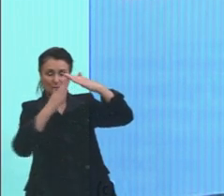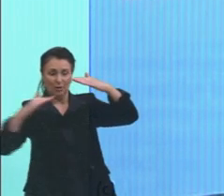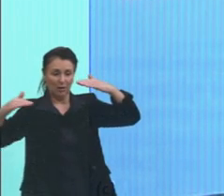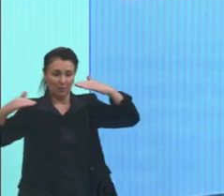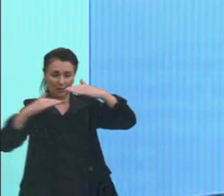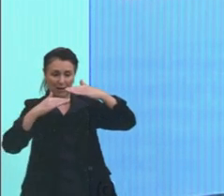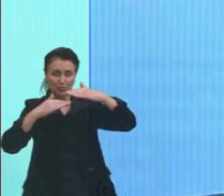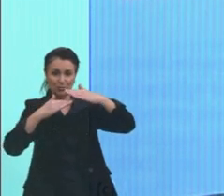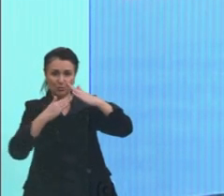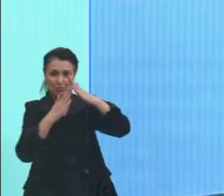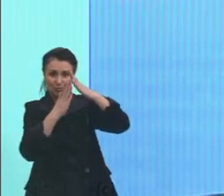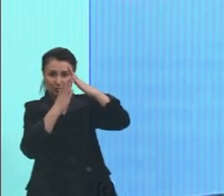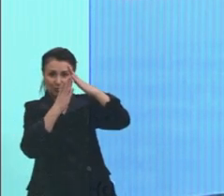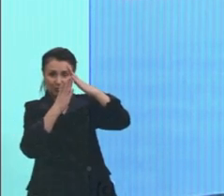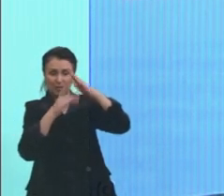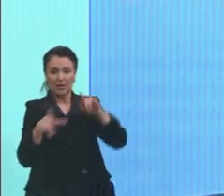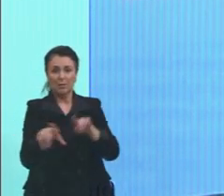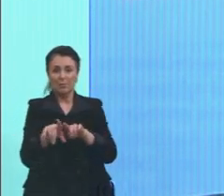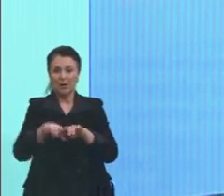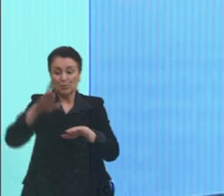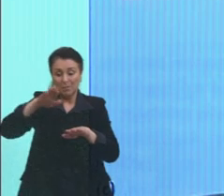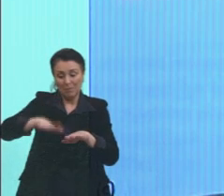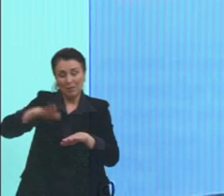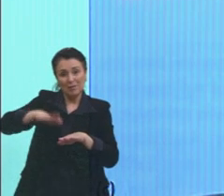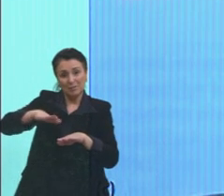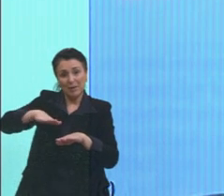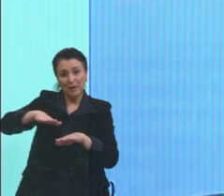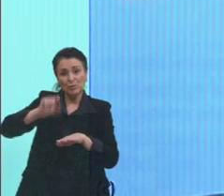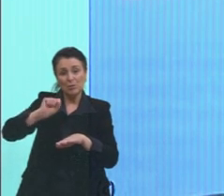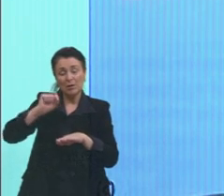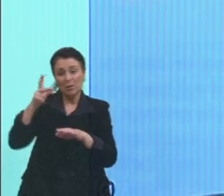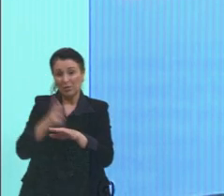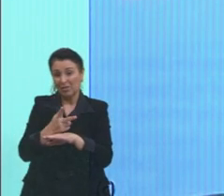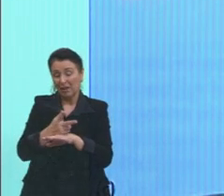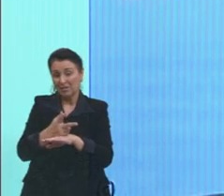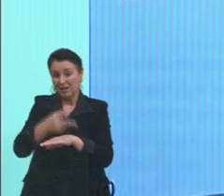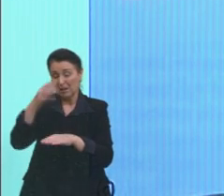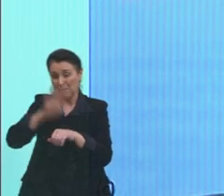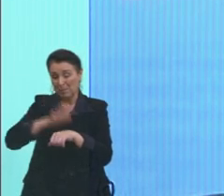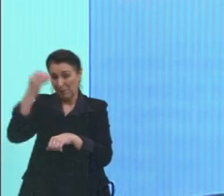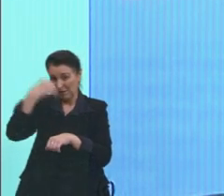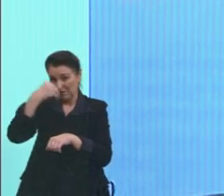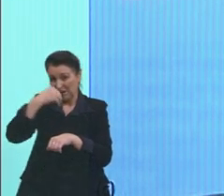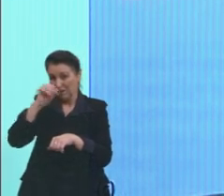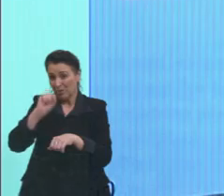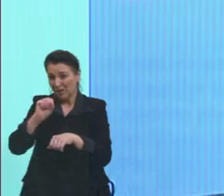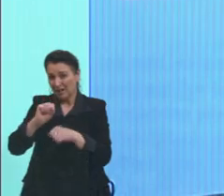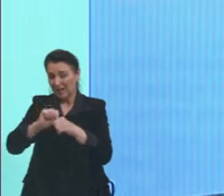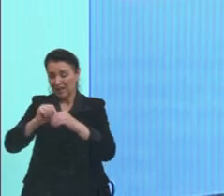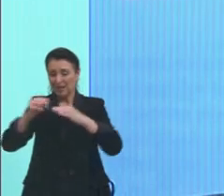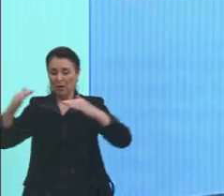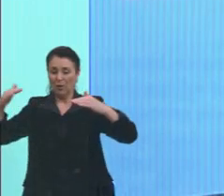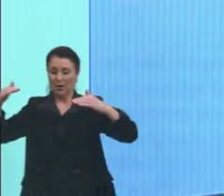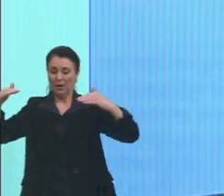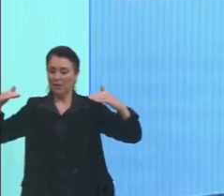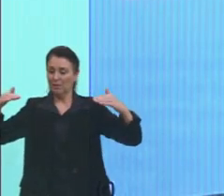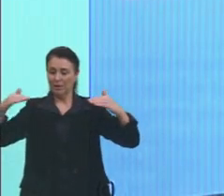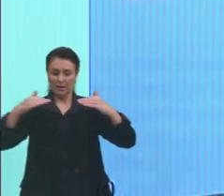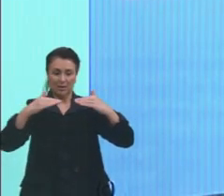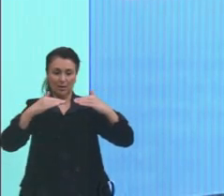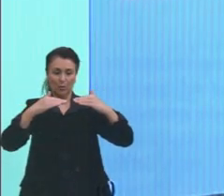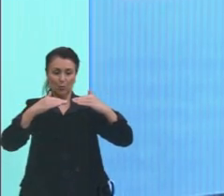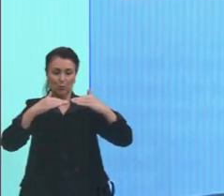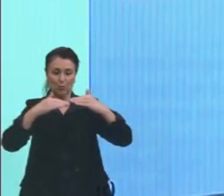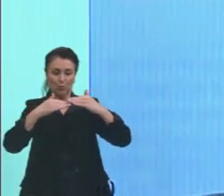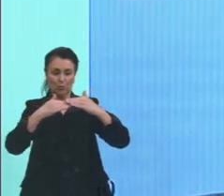essa deformação já o carro mais baixo um pouco mais fraquinho ele vai né a tendência ele entrar em baixo desse